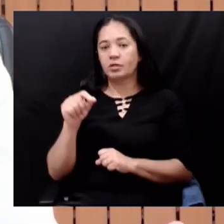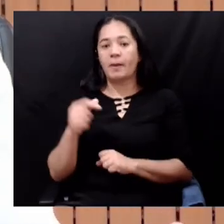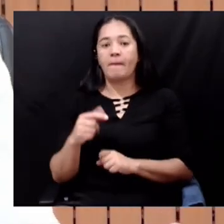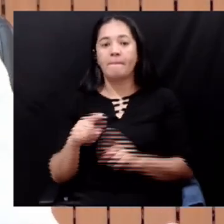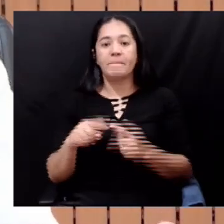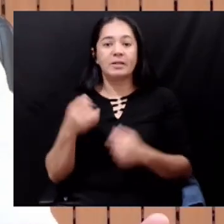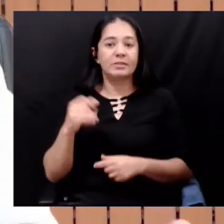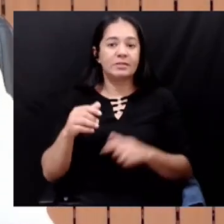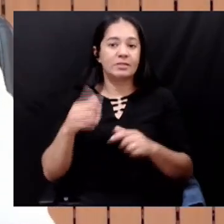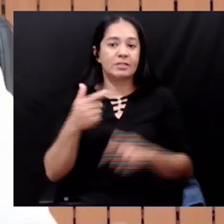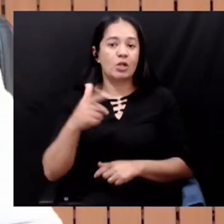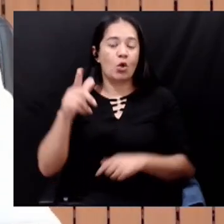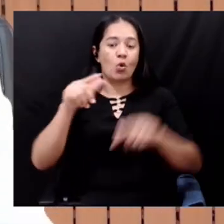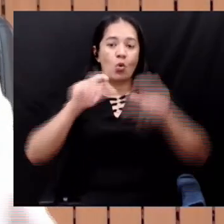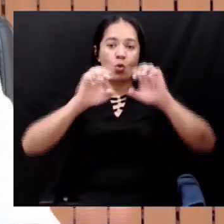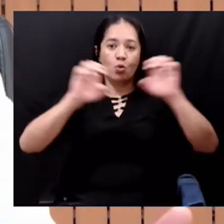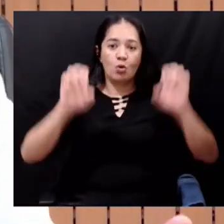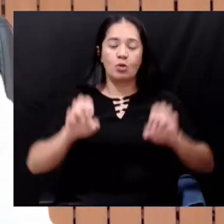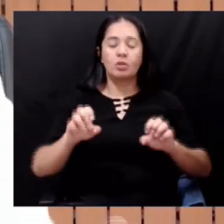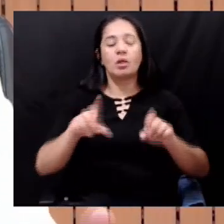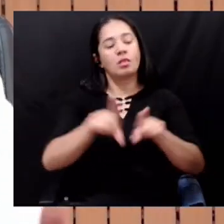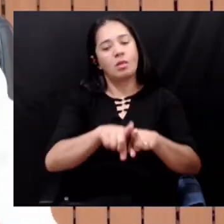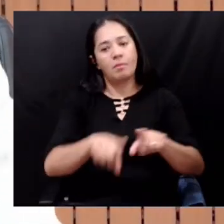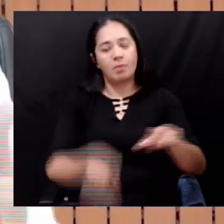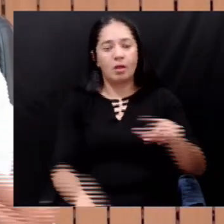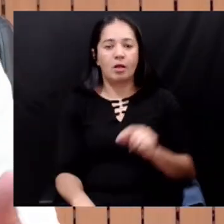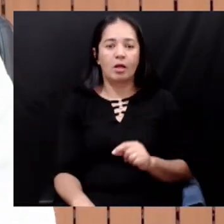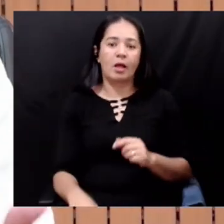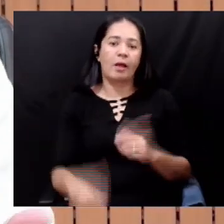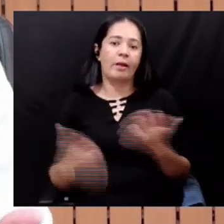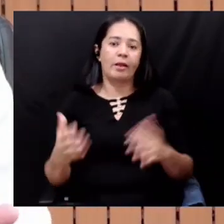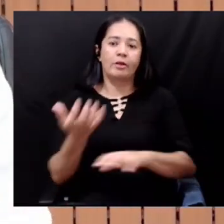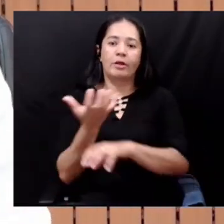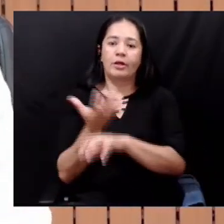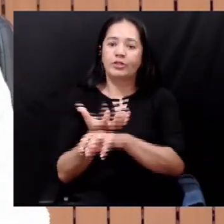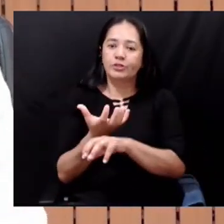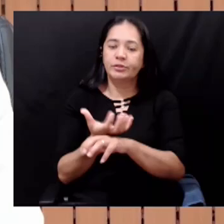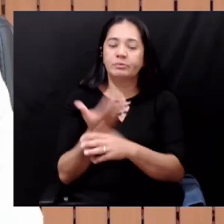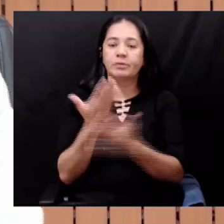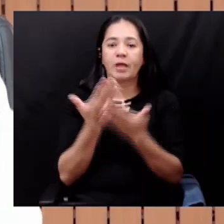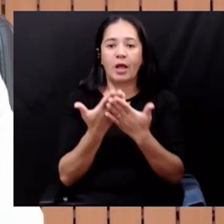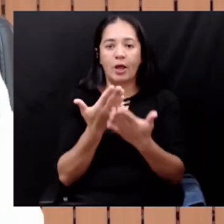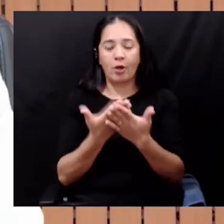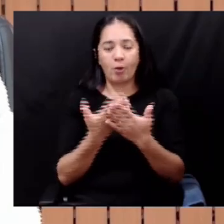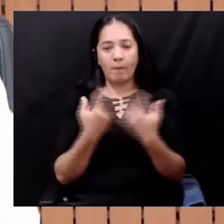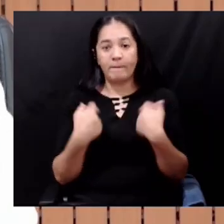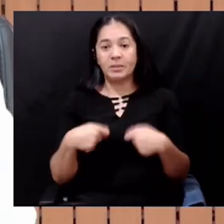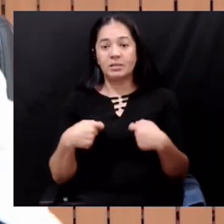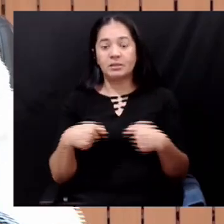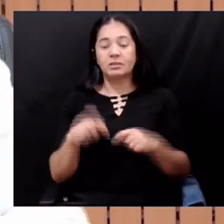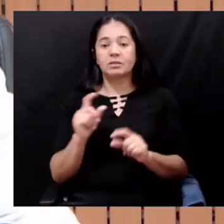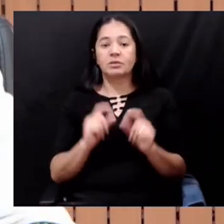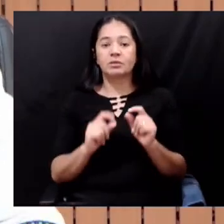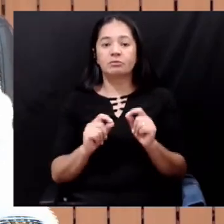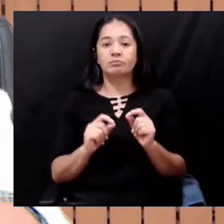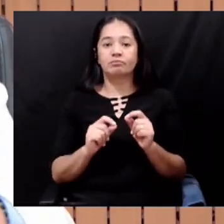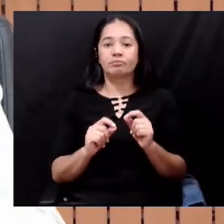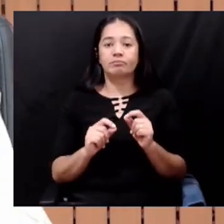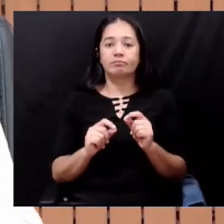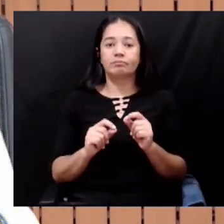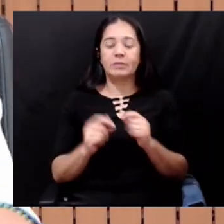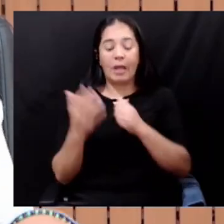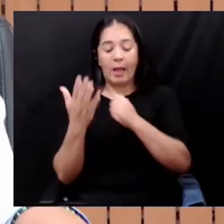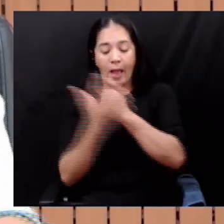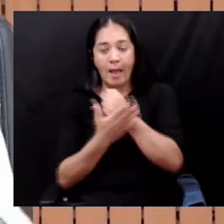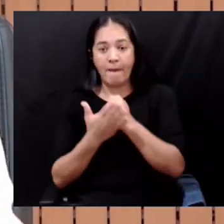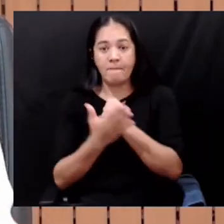que as disciplinas, as aulas, né, precisam ser aí o eixo do processo, mas nós